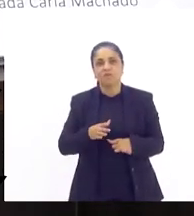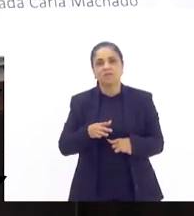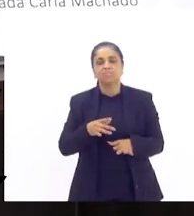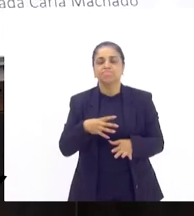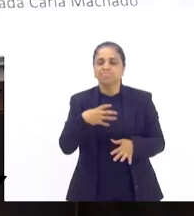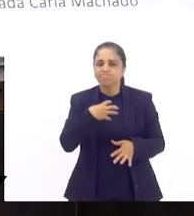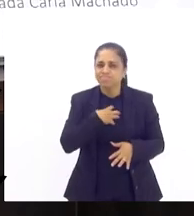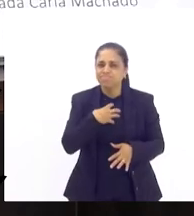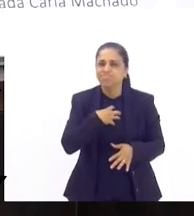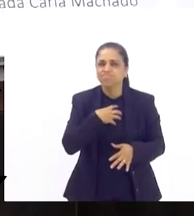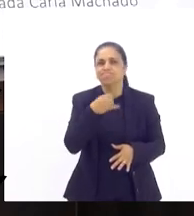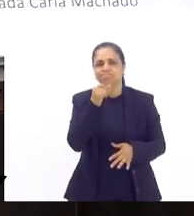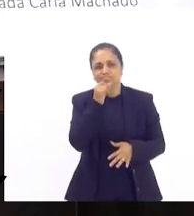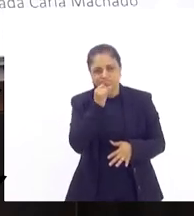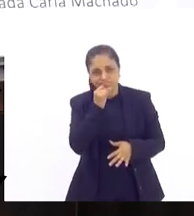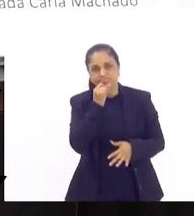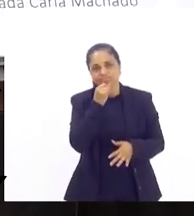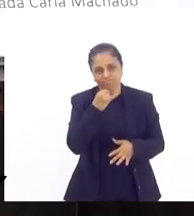infelizmente,